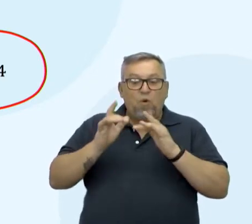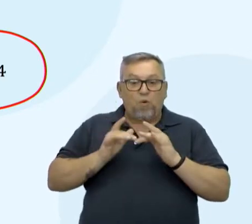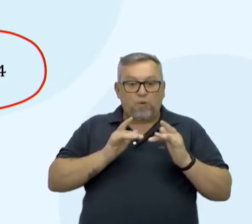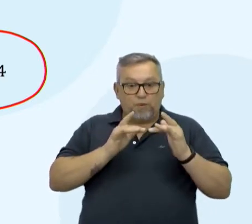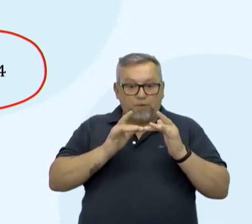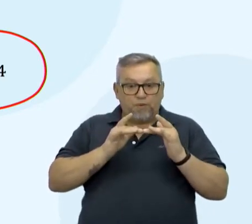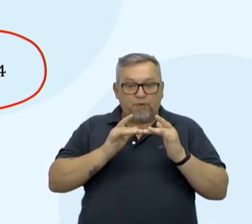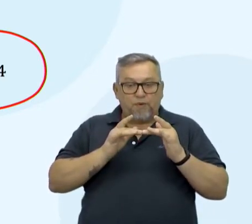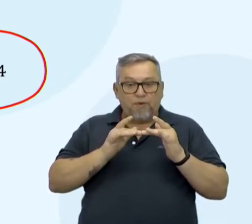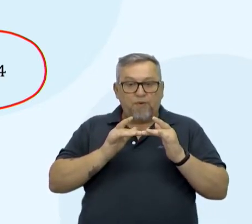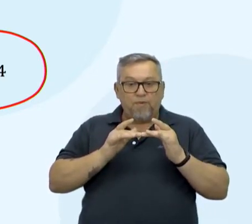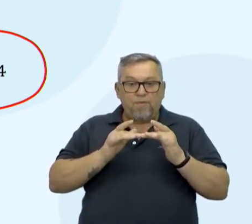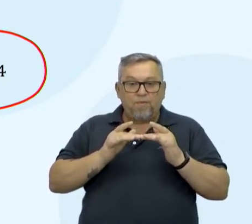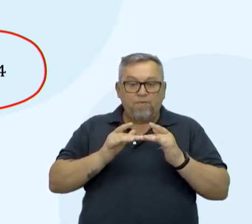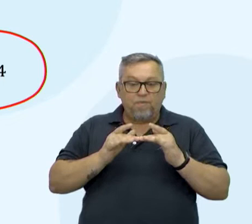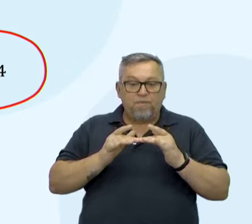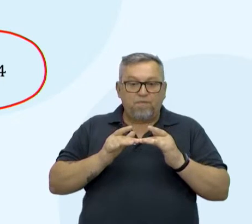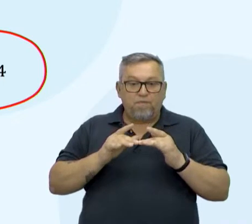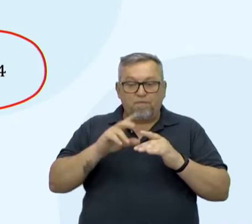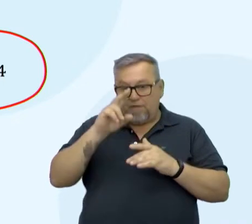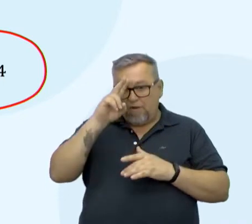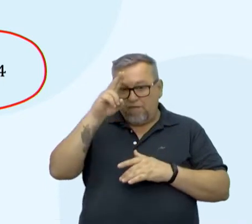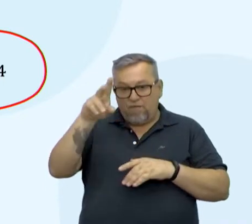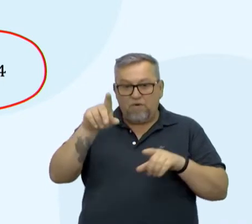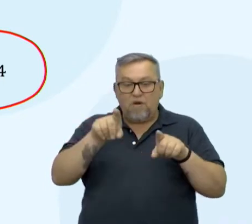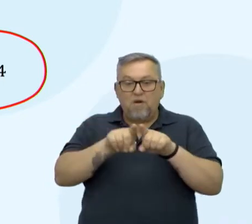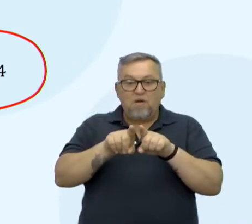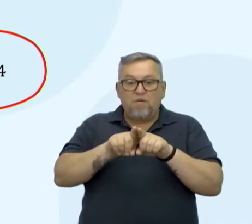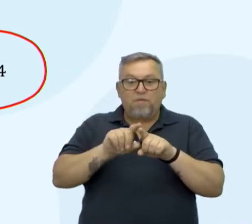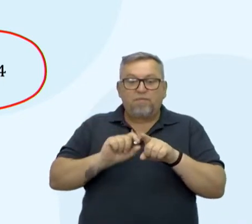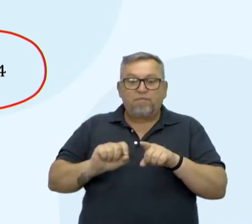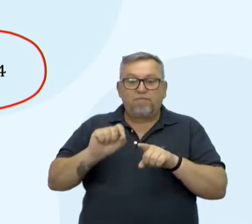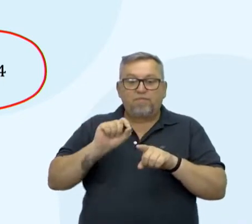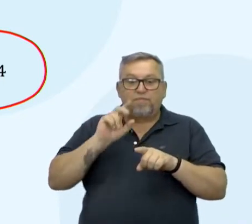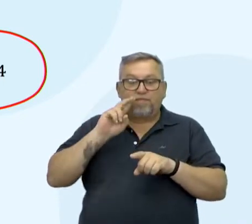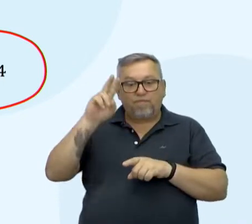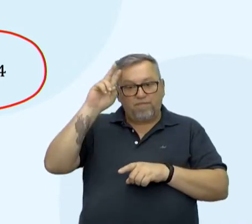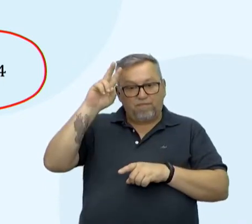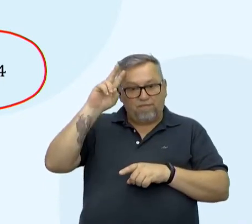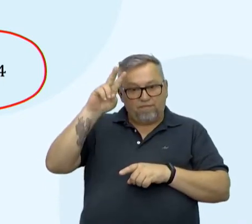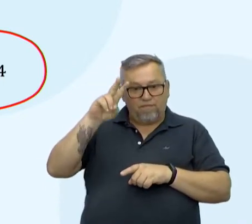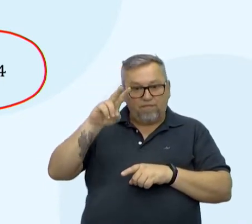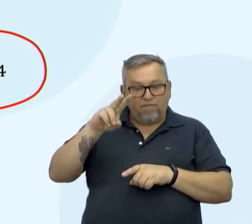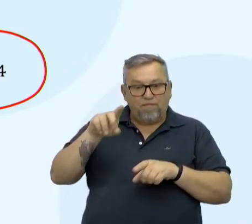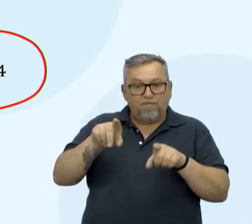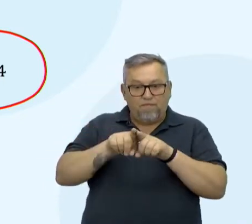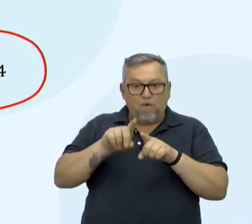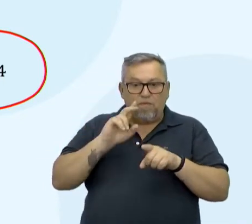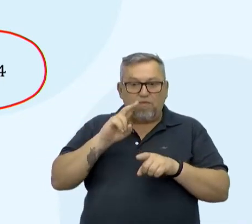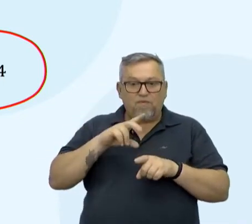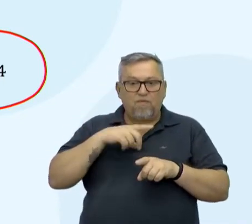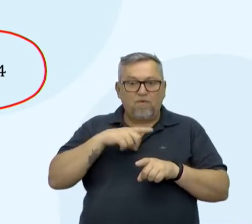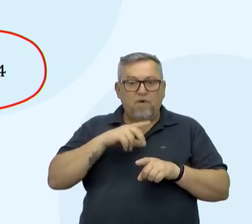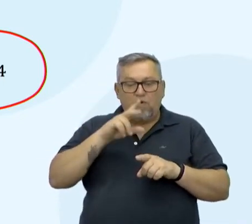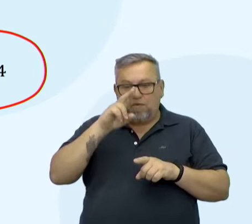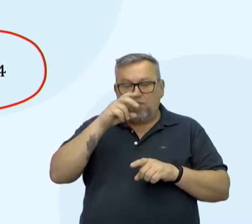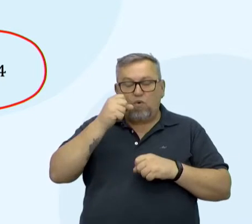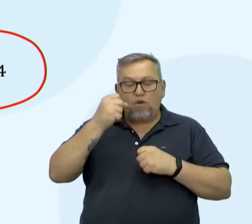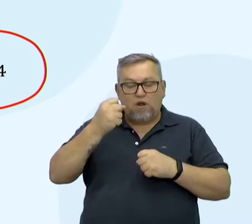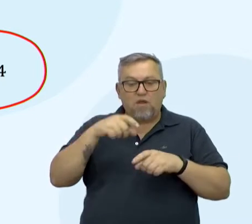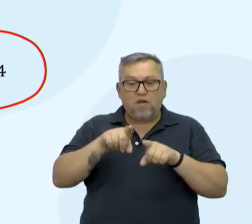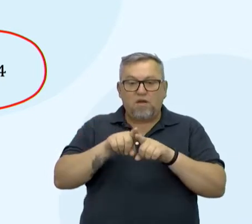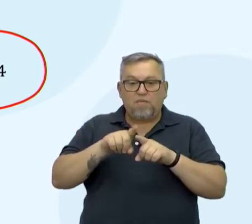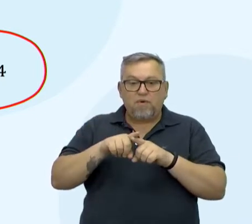relacionar a intensidade. Lembra, pessoal, que a intensidade também, eu posso relacionar com a potência, né?